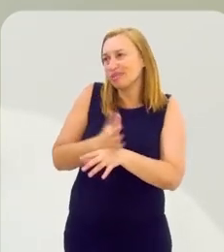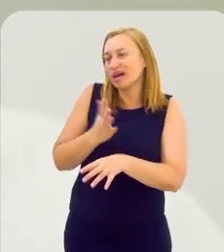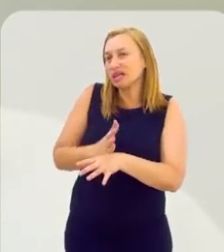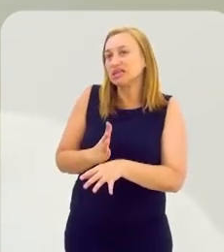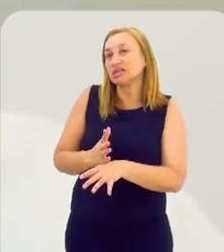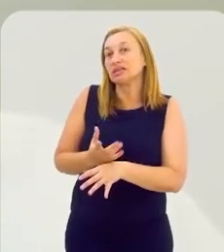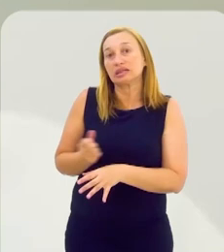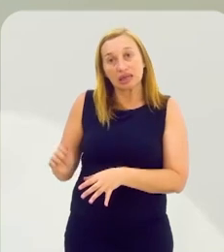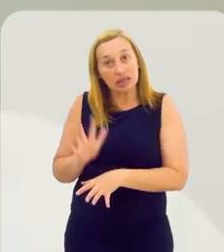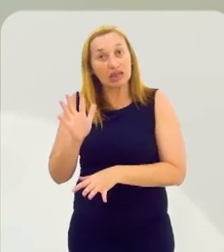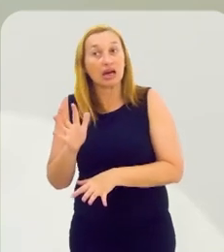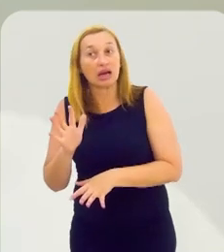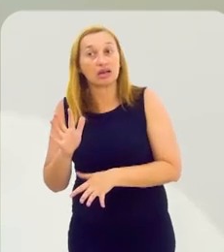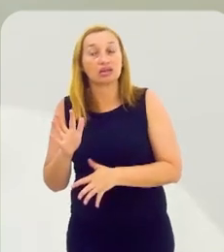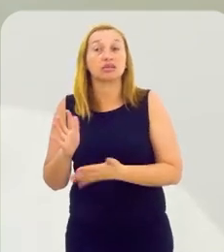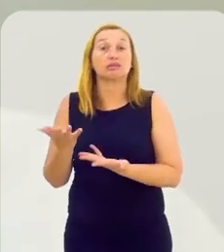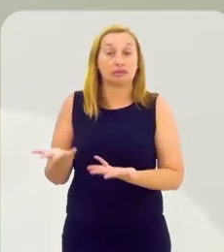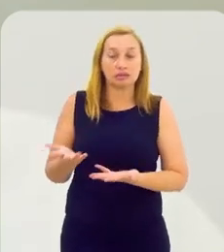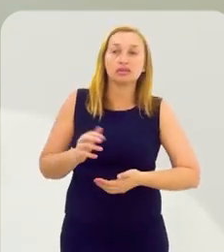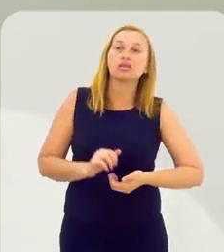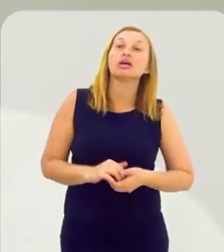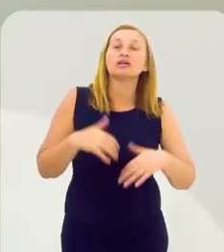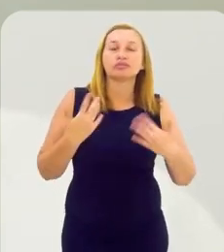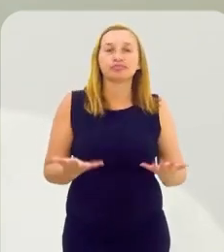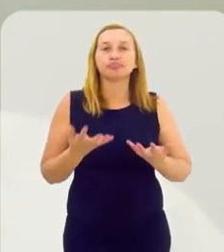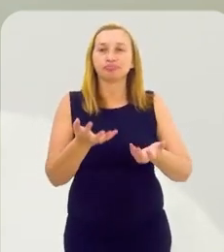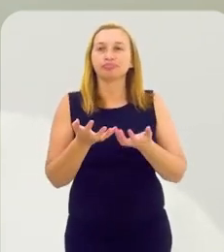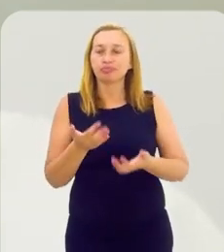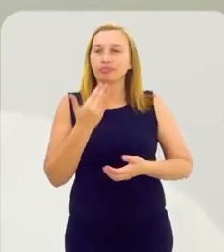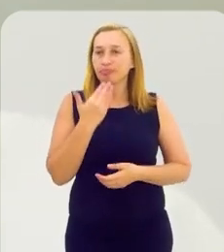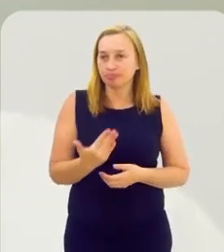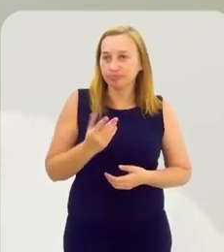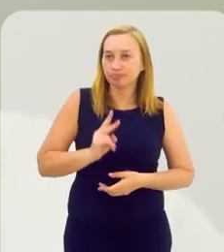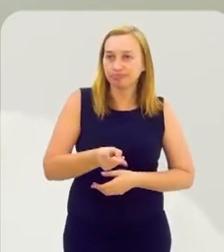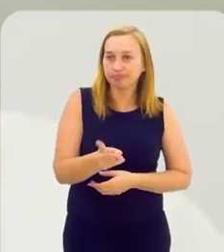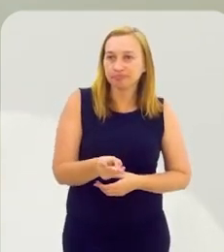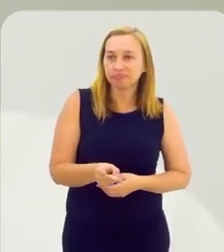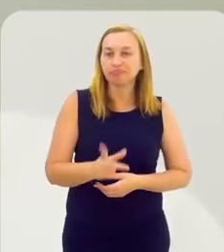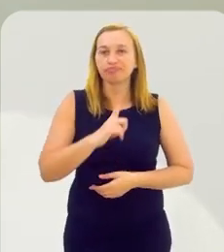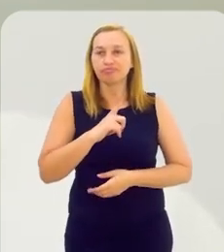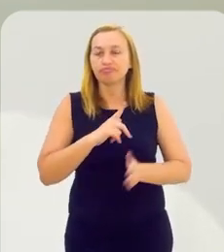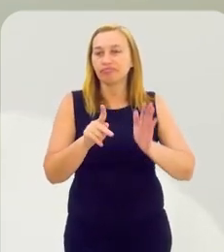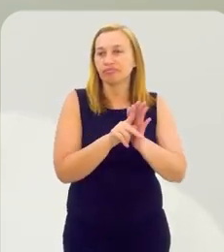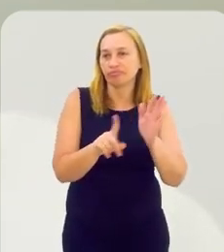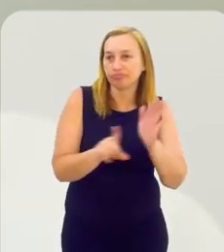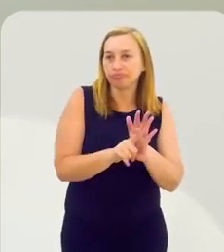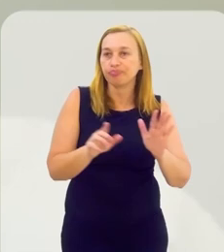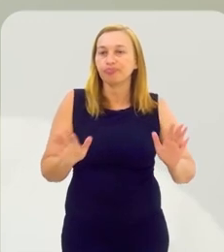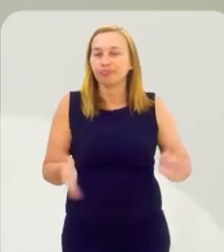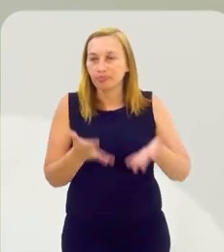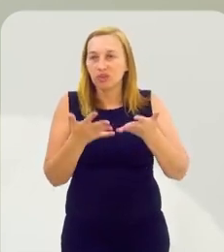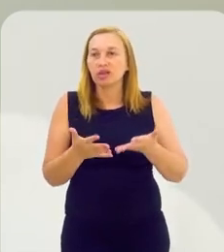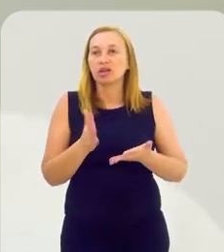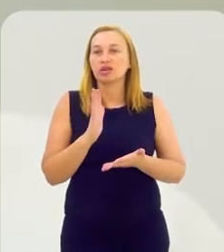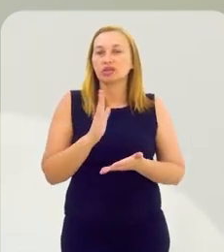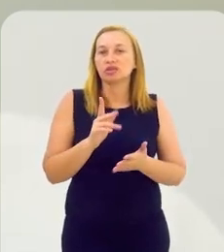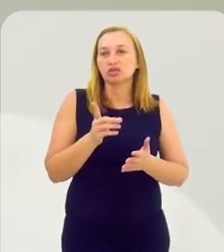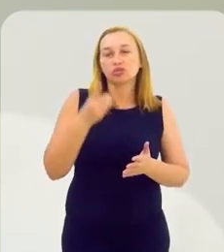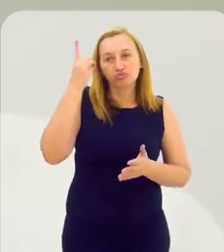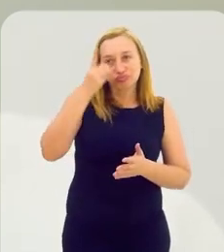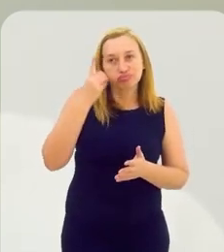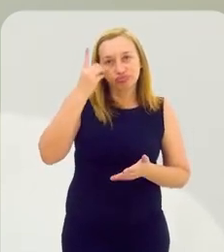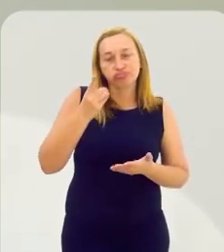muito custo e, às vezes, são até inexequíveis. Então, o que a gente pede sempre é que, se tiver um projeto de lei, uma iniciativa de algum